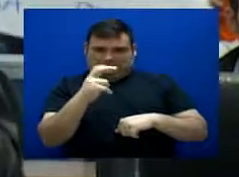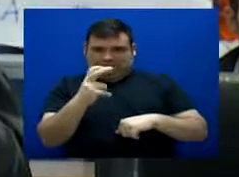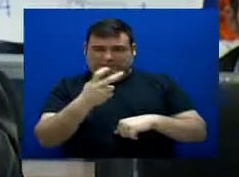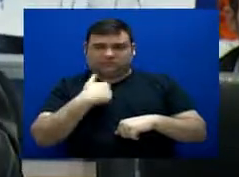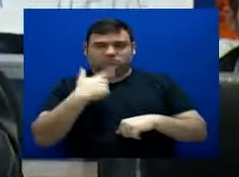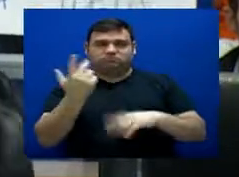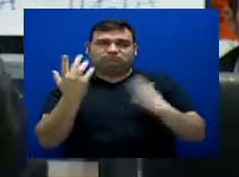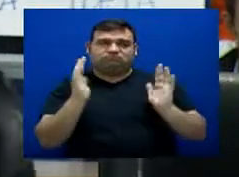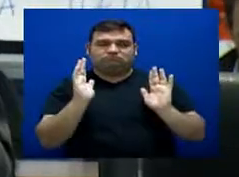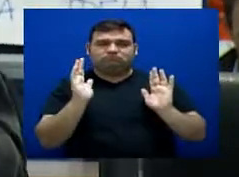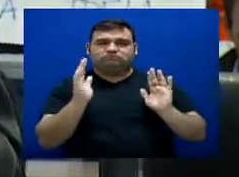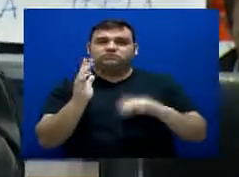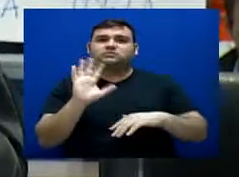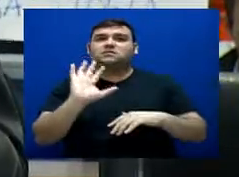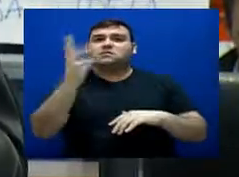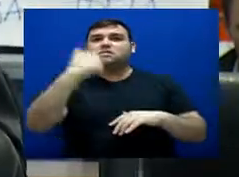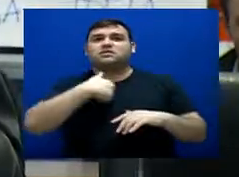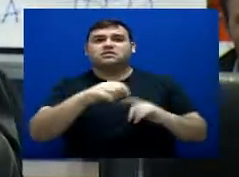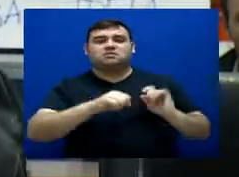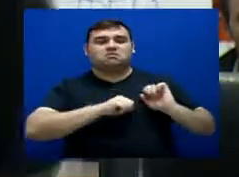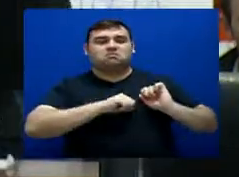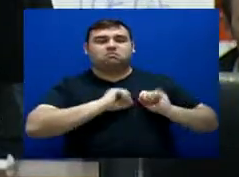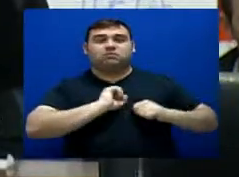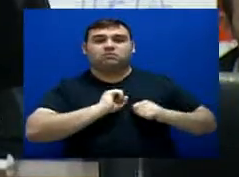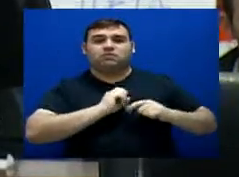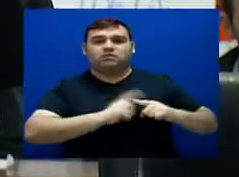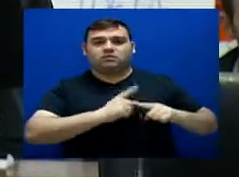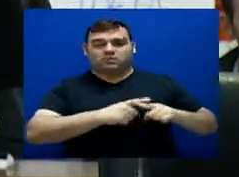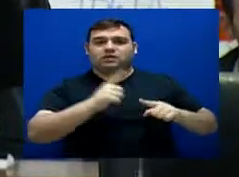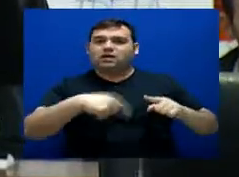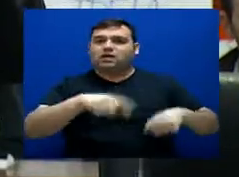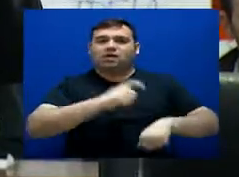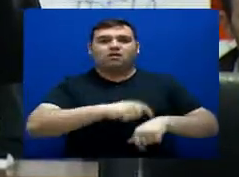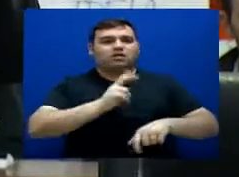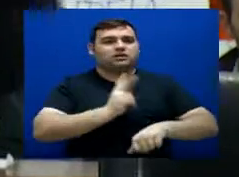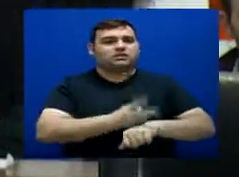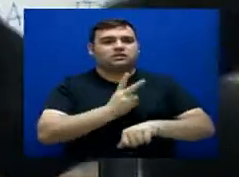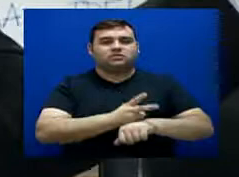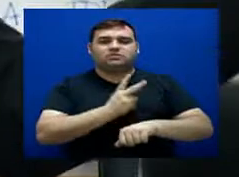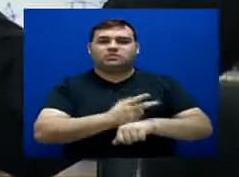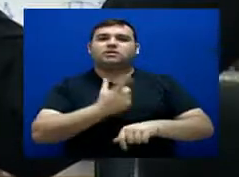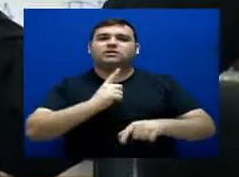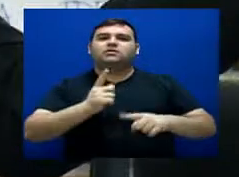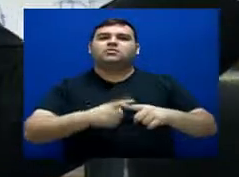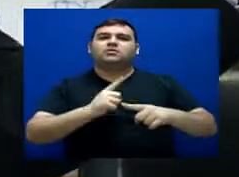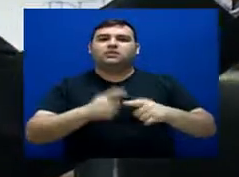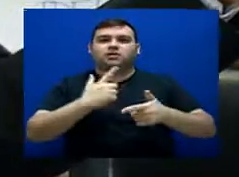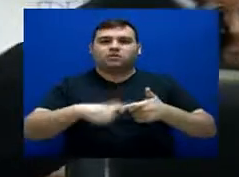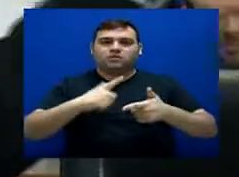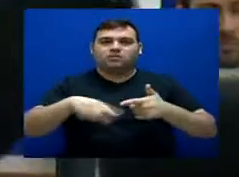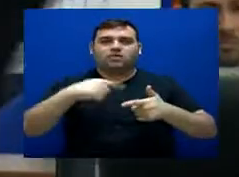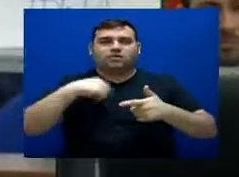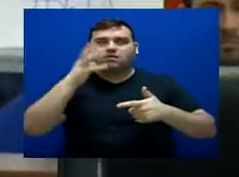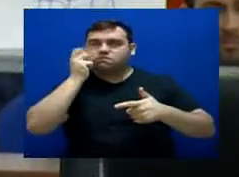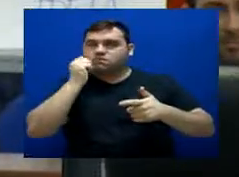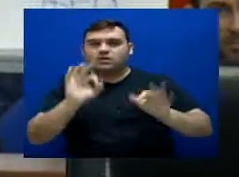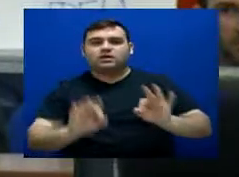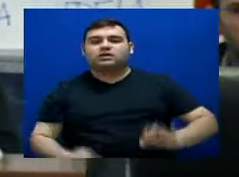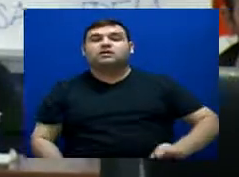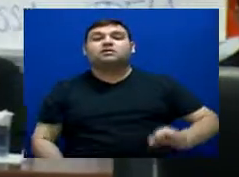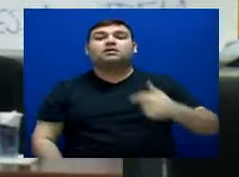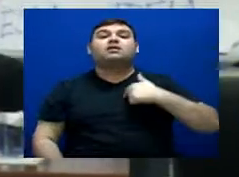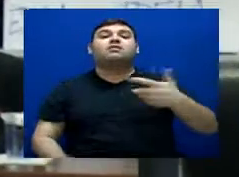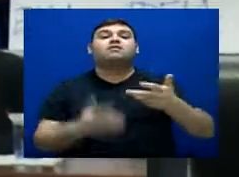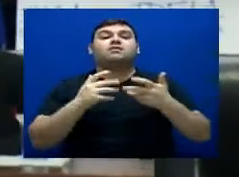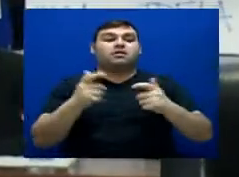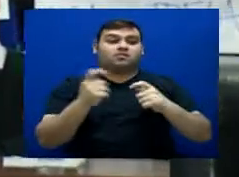que Deus me livre, vítima de um infarto agudo do miocárdio, que esse é o horário mais comum de acontecer, também por causa de problemas do sono, eu quero ser